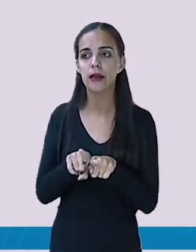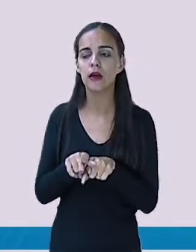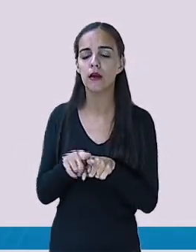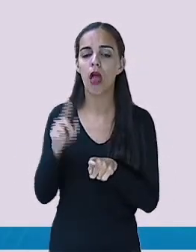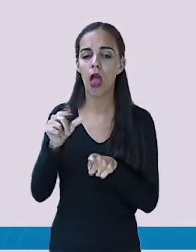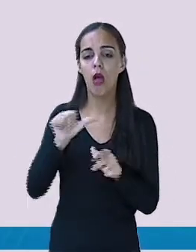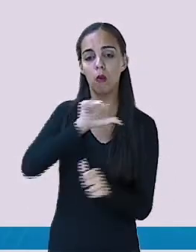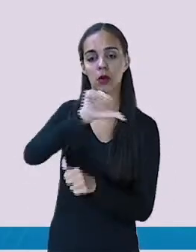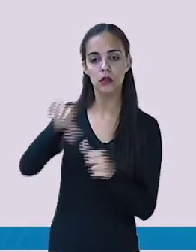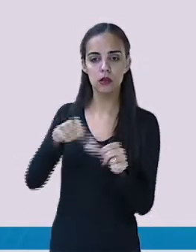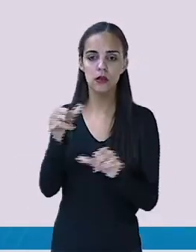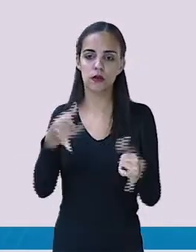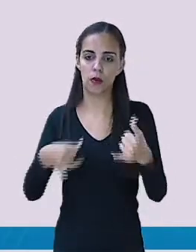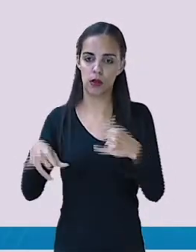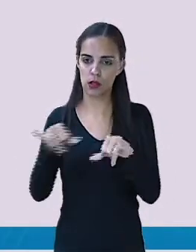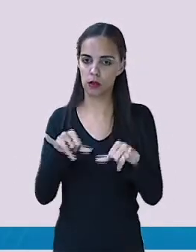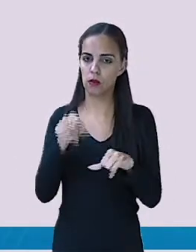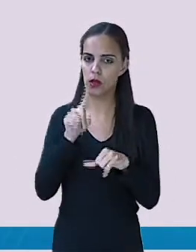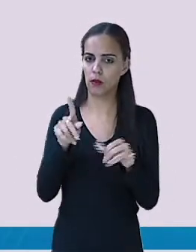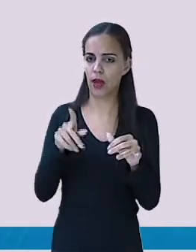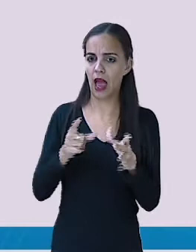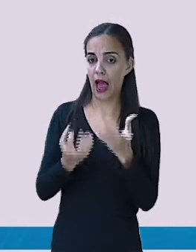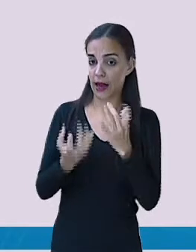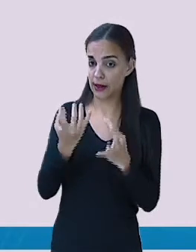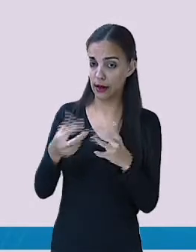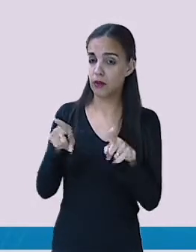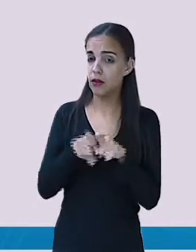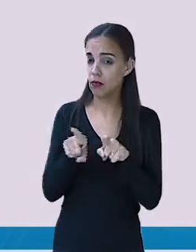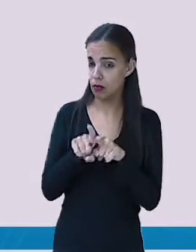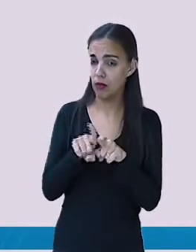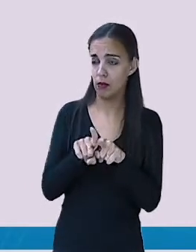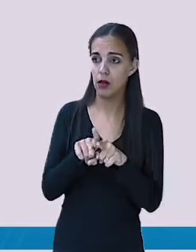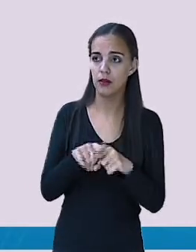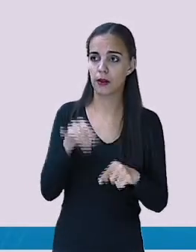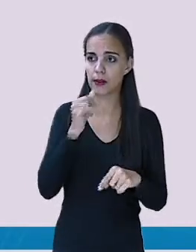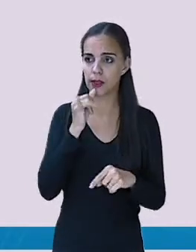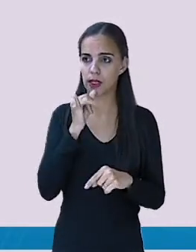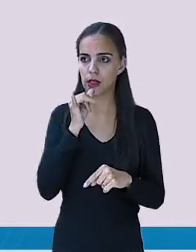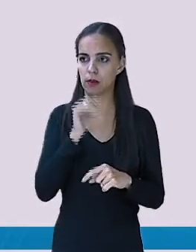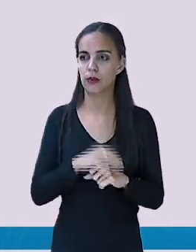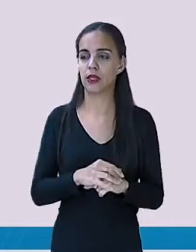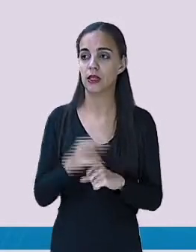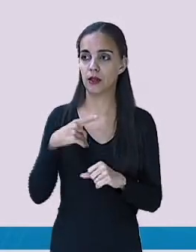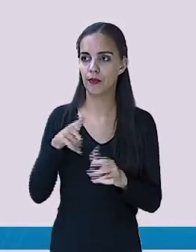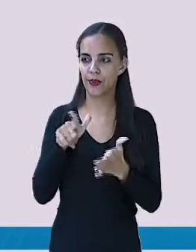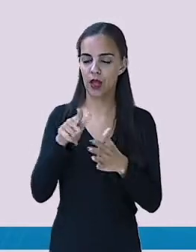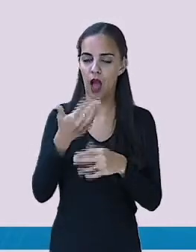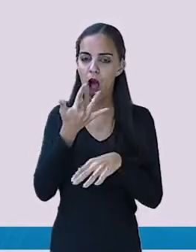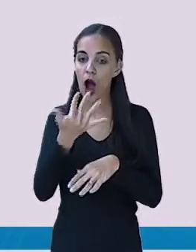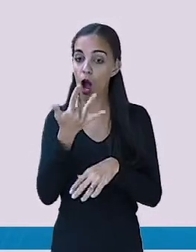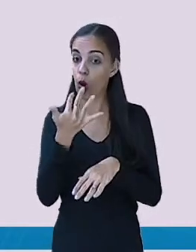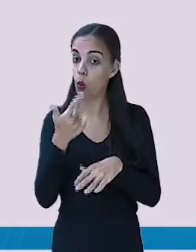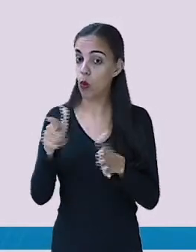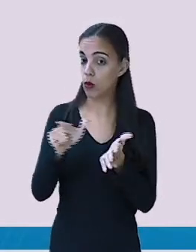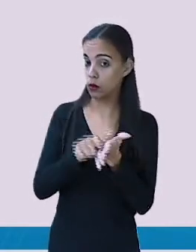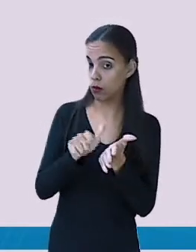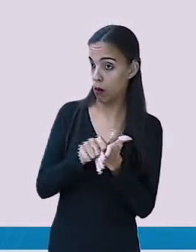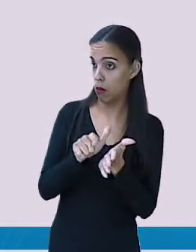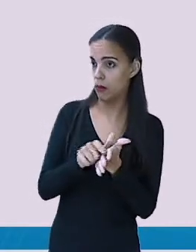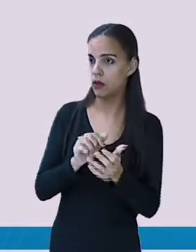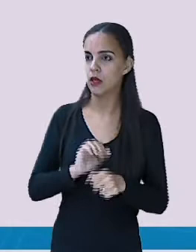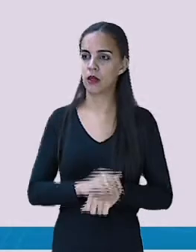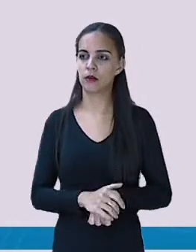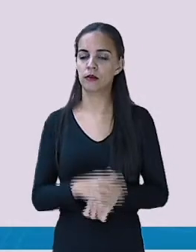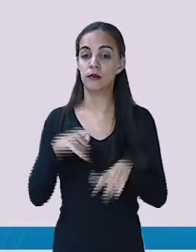transformação química Olha como vai ficar diferente a cor do Papel antes de ser queimado